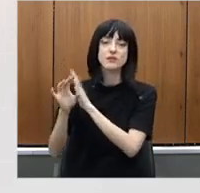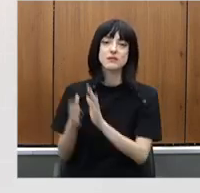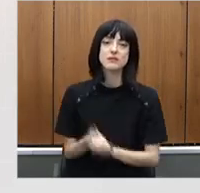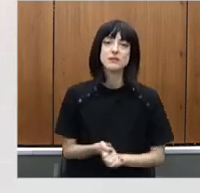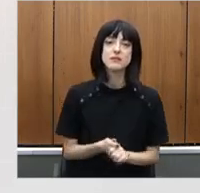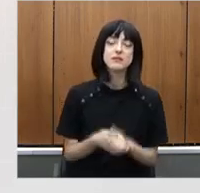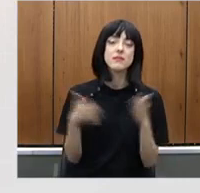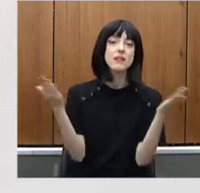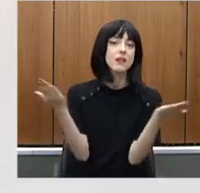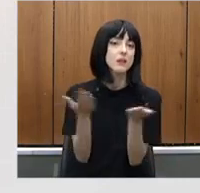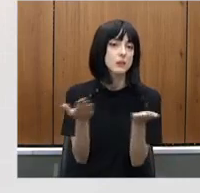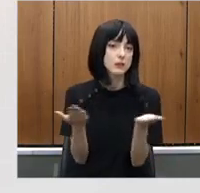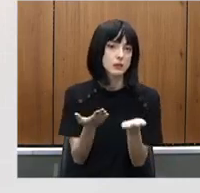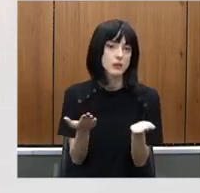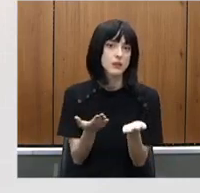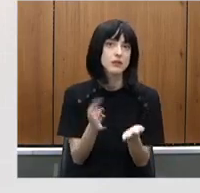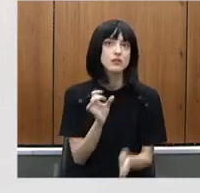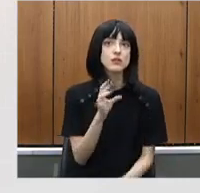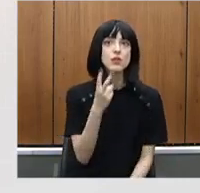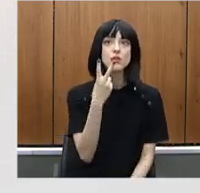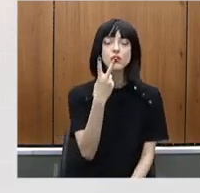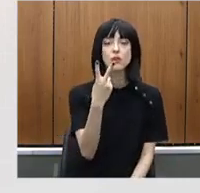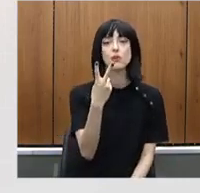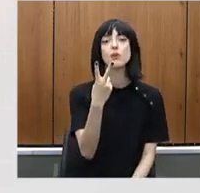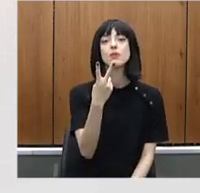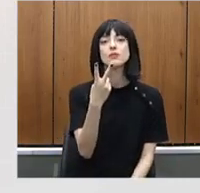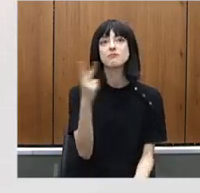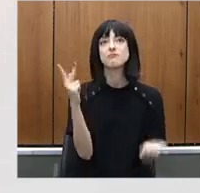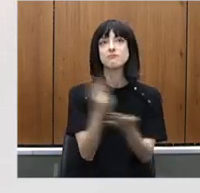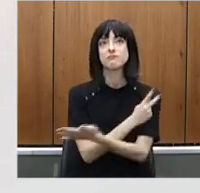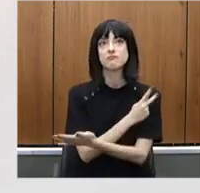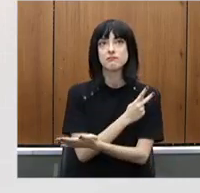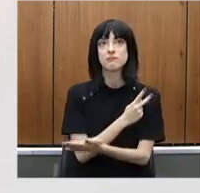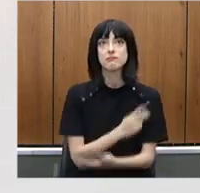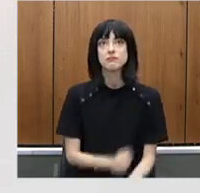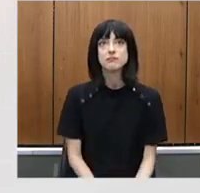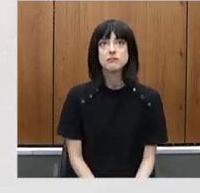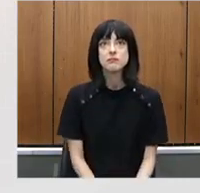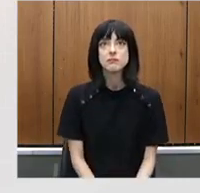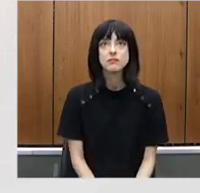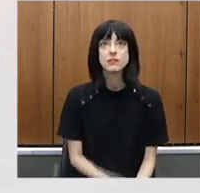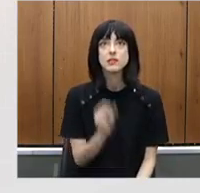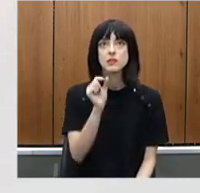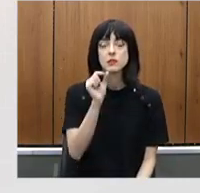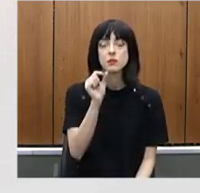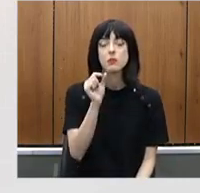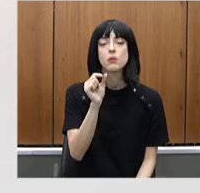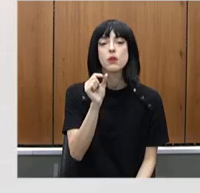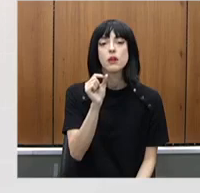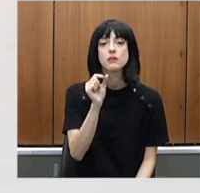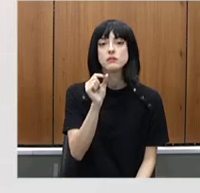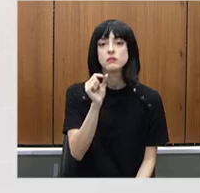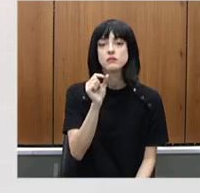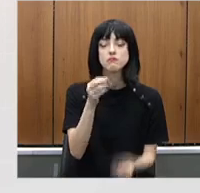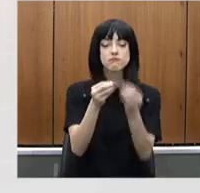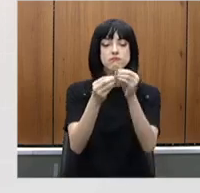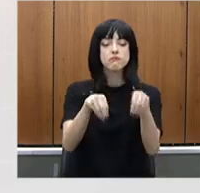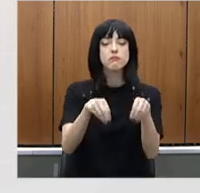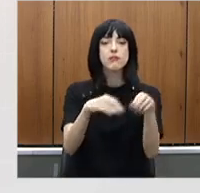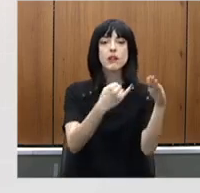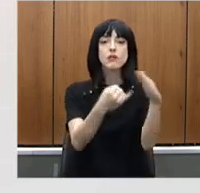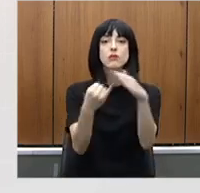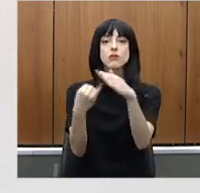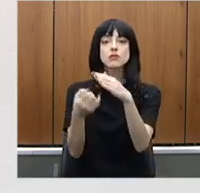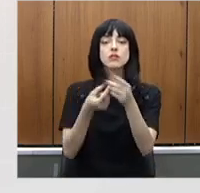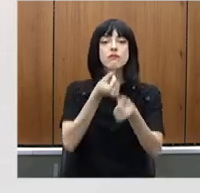dois casos um deles é o de Itajubá que a gente chama ele ataque das instituições financeiras de Minas Gerais o